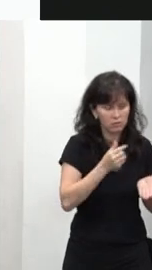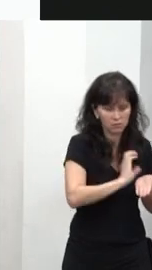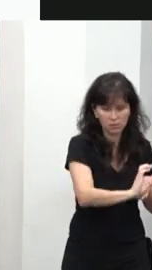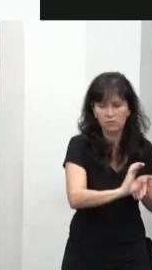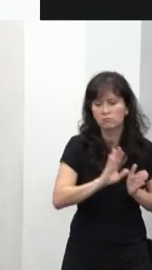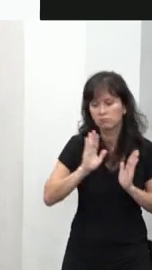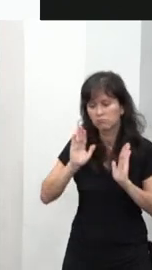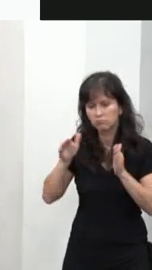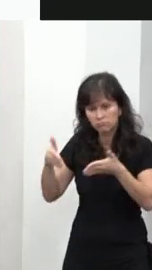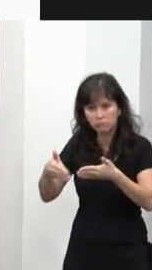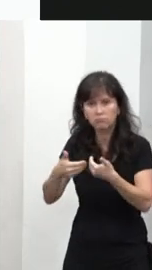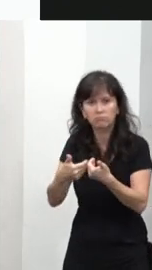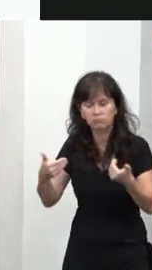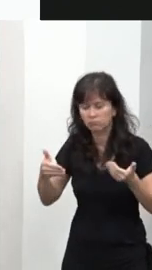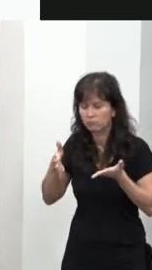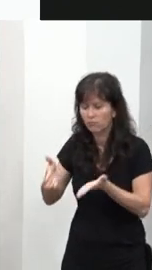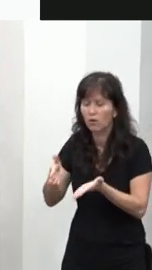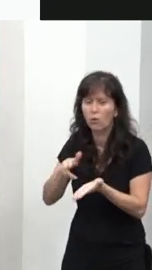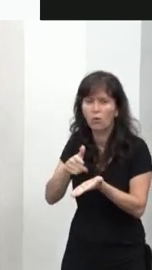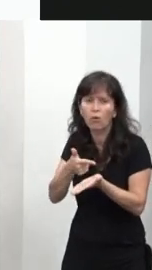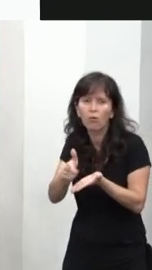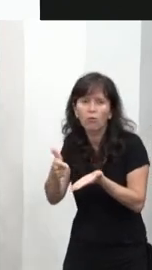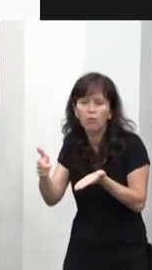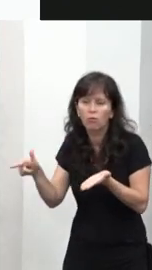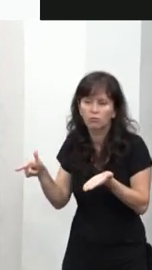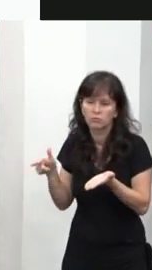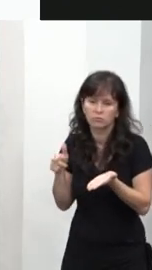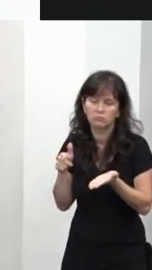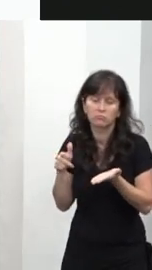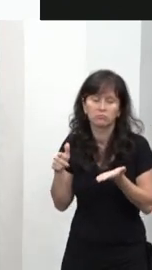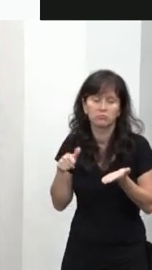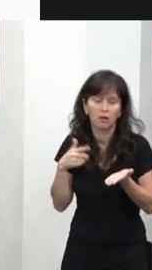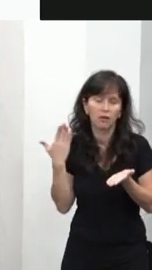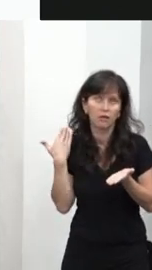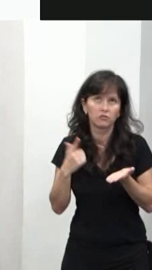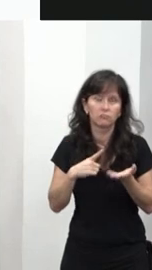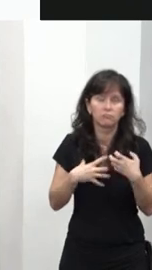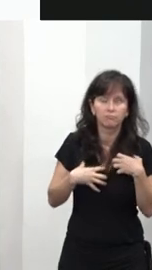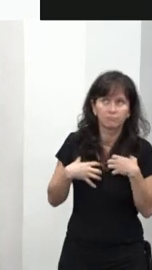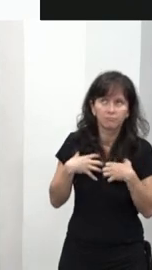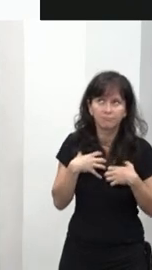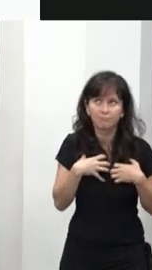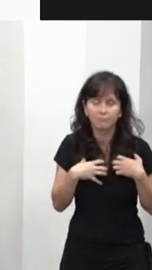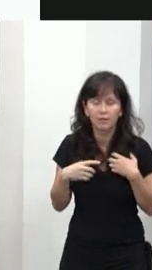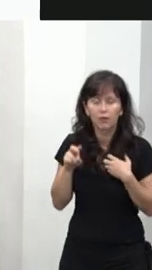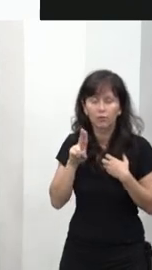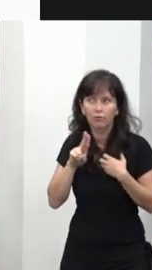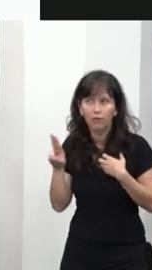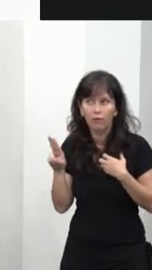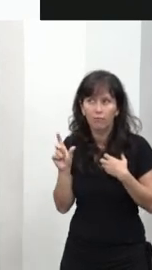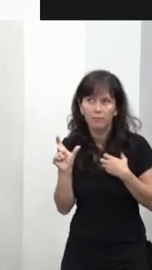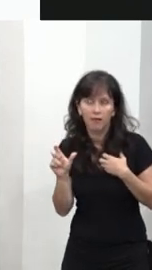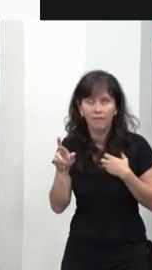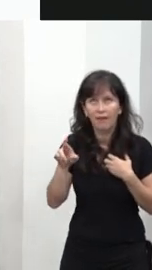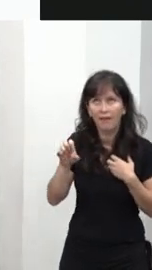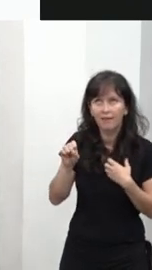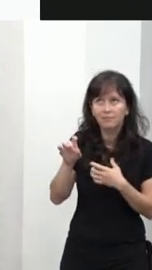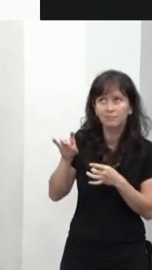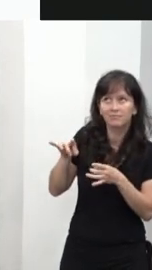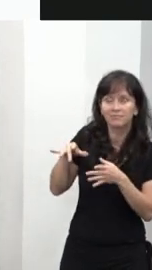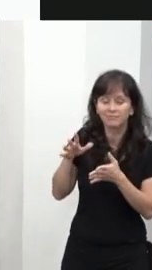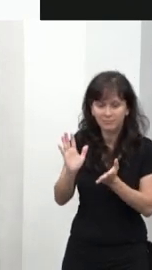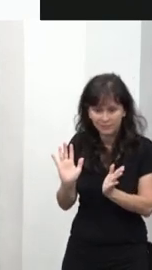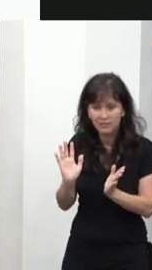antes estava dando angústiava o resto a outra coisa então vamos chamar aqui de outro nome né então fazendo estudo de